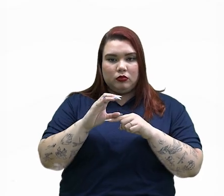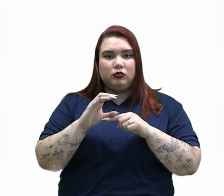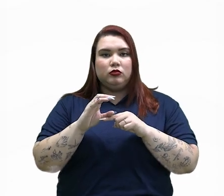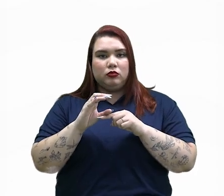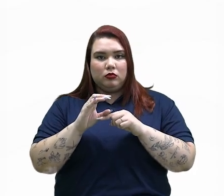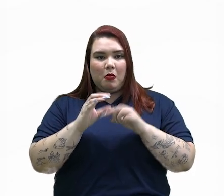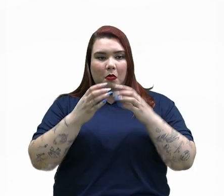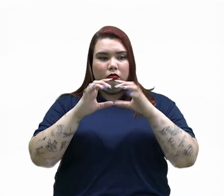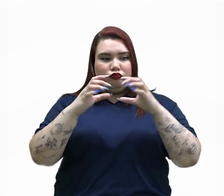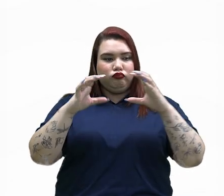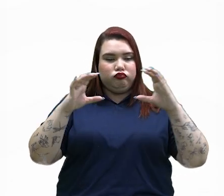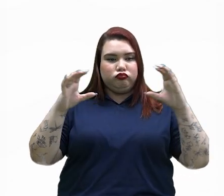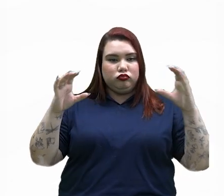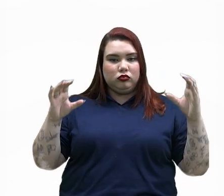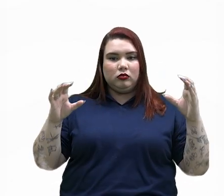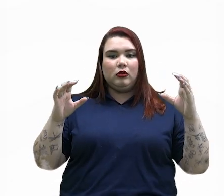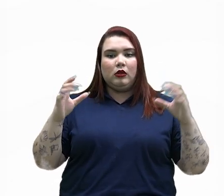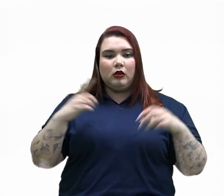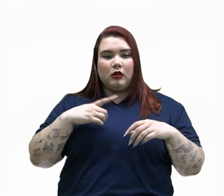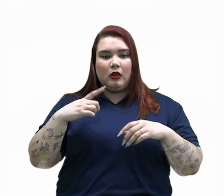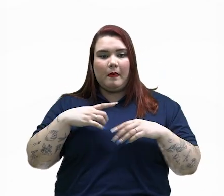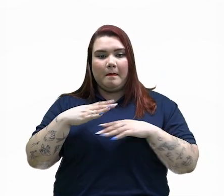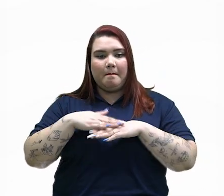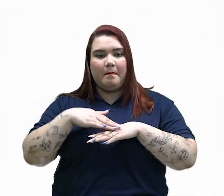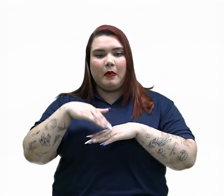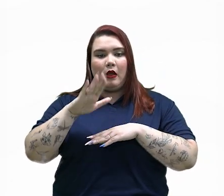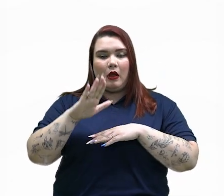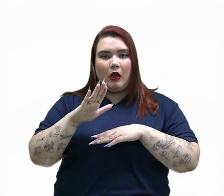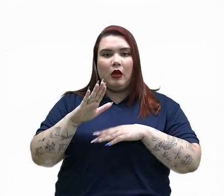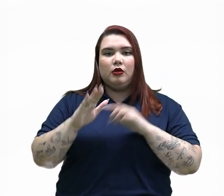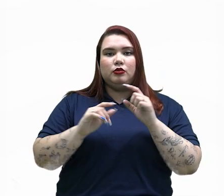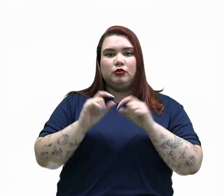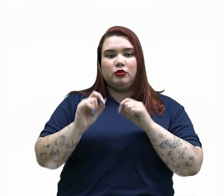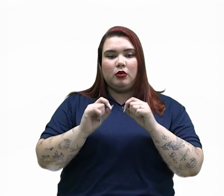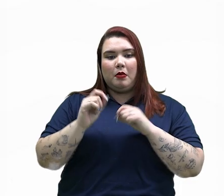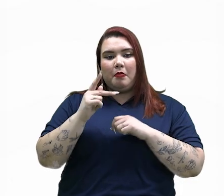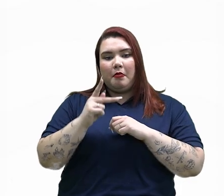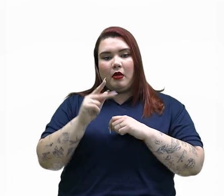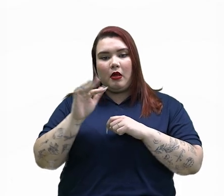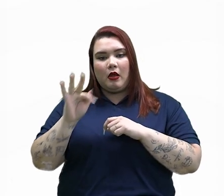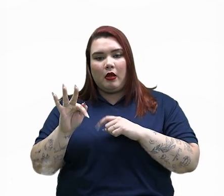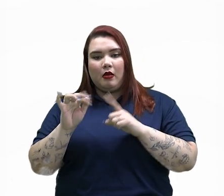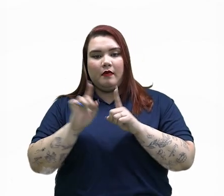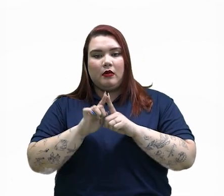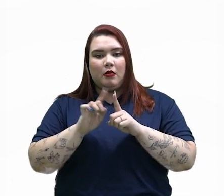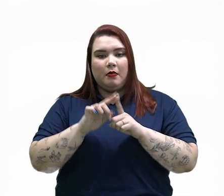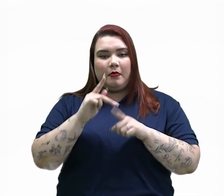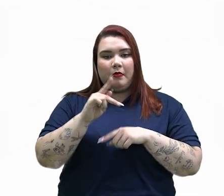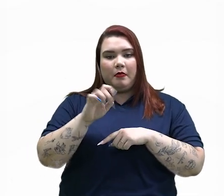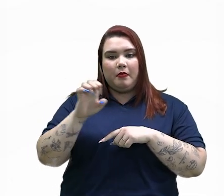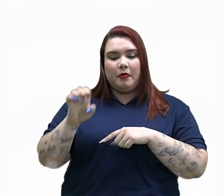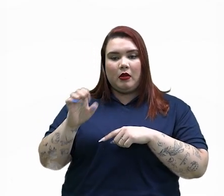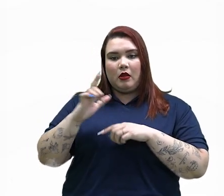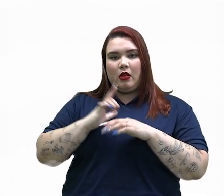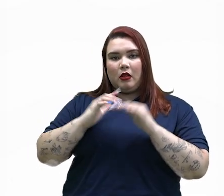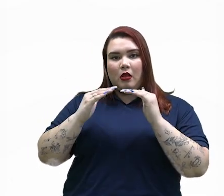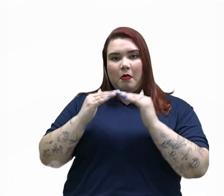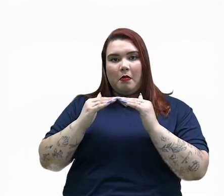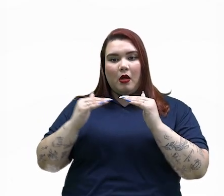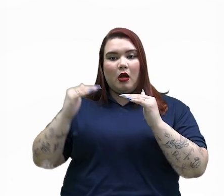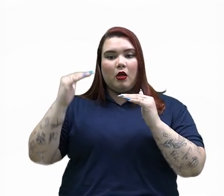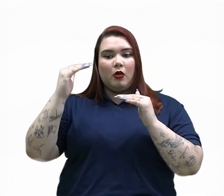de muitos carbonos. Elas tendem a ter pontos de fusão e pontos de ebulição mais